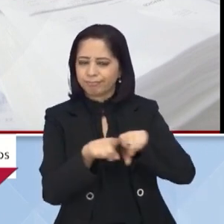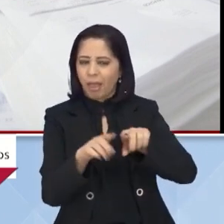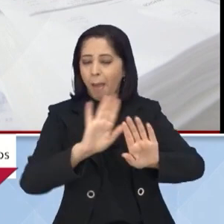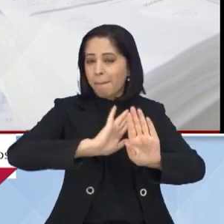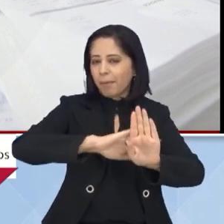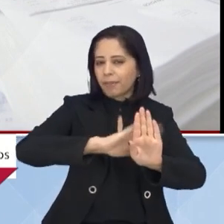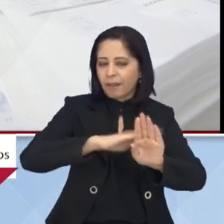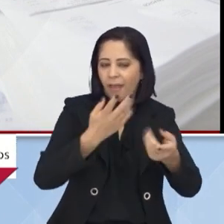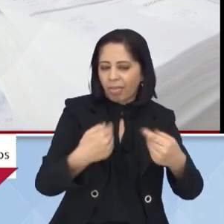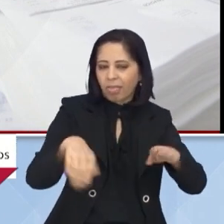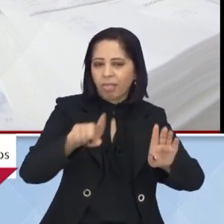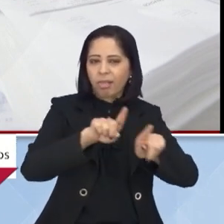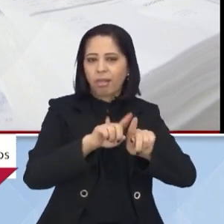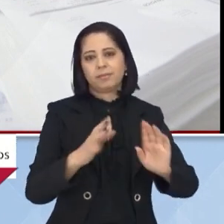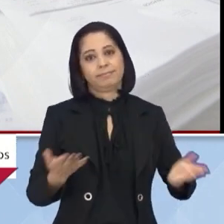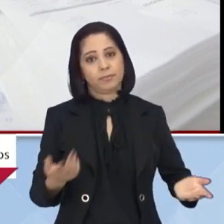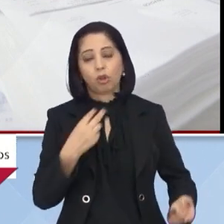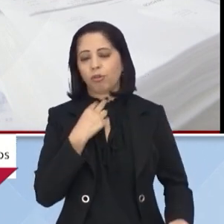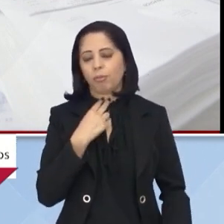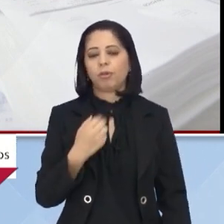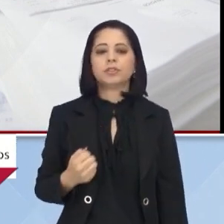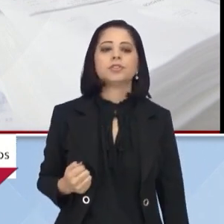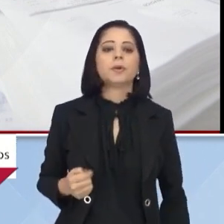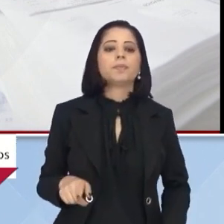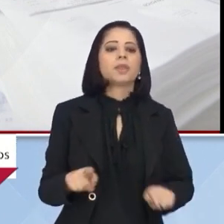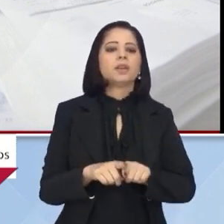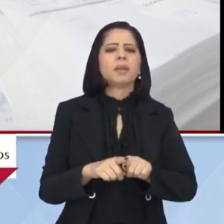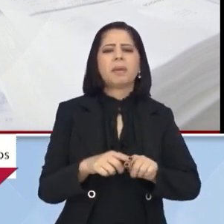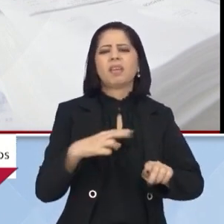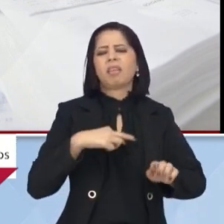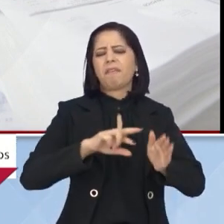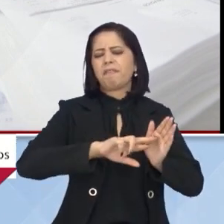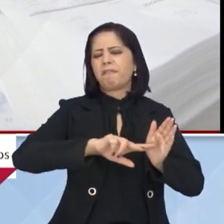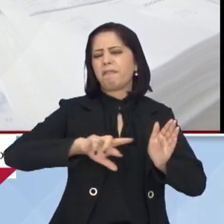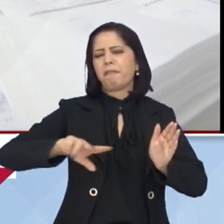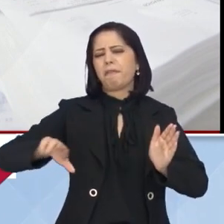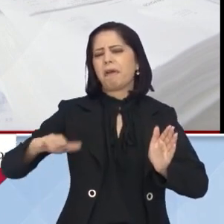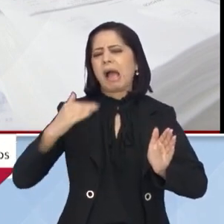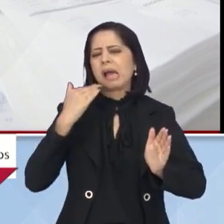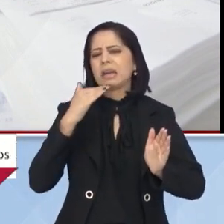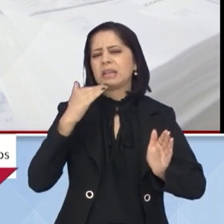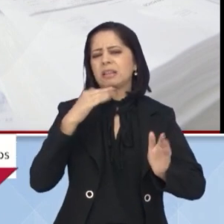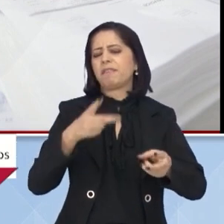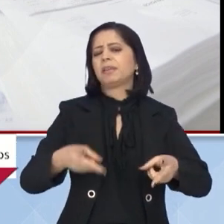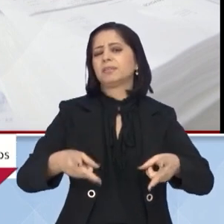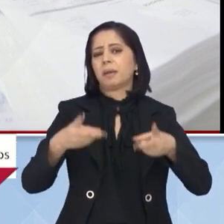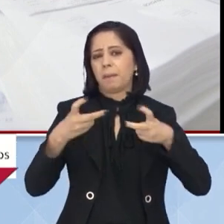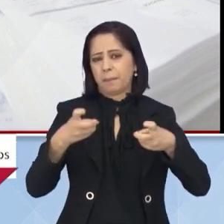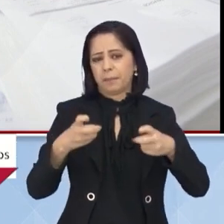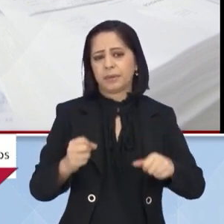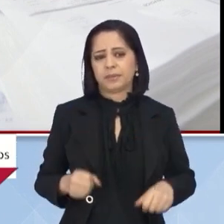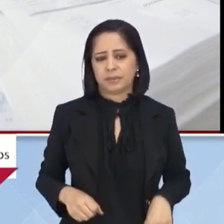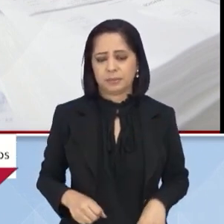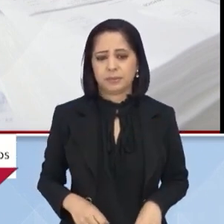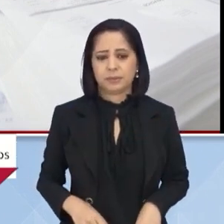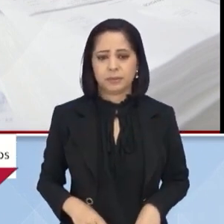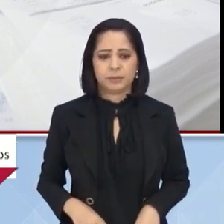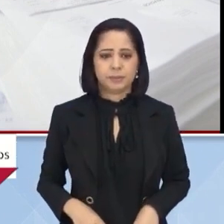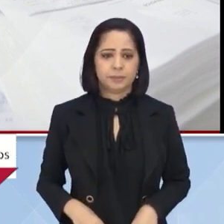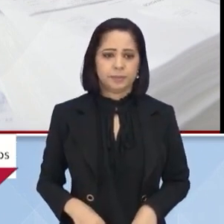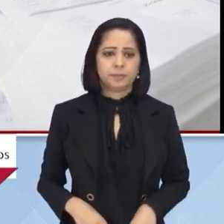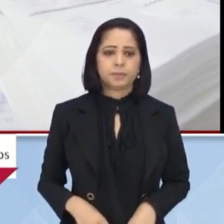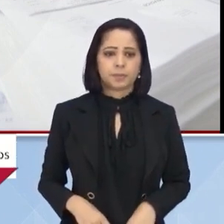à toa dentre outras irregularidades que a gente tem eh observado aí no âmbito da execução das despesas